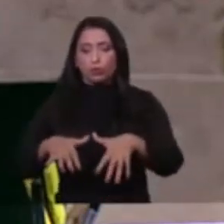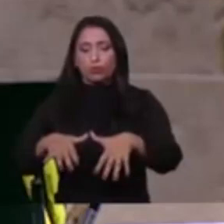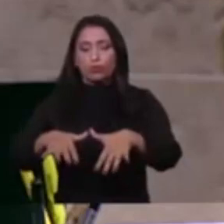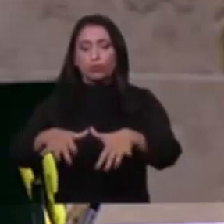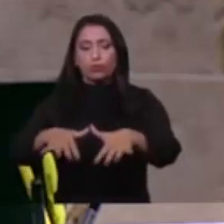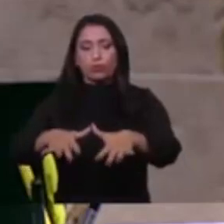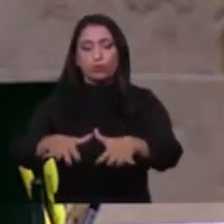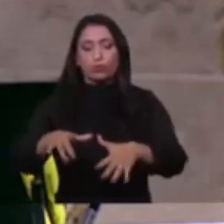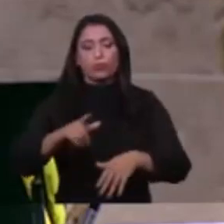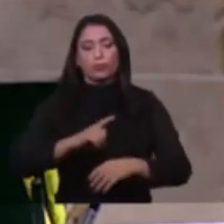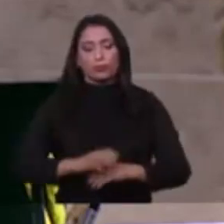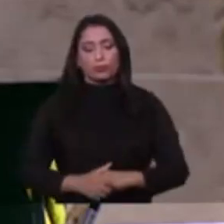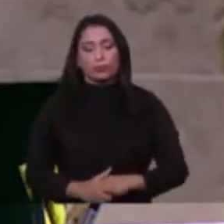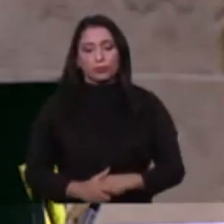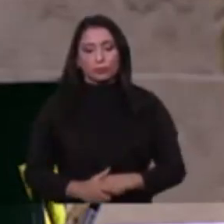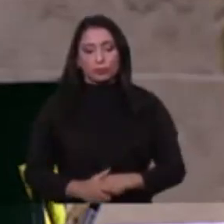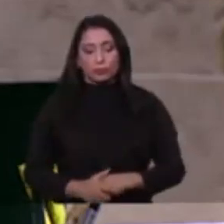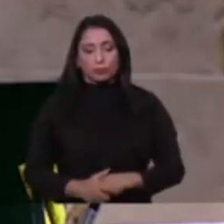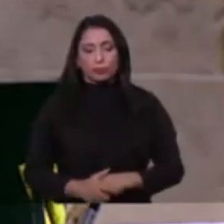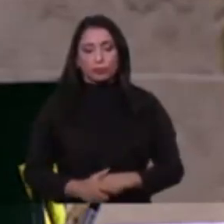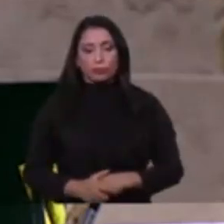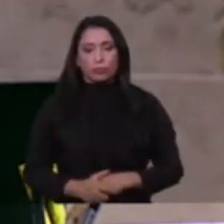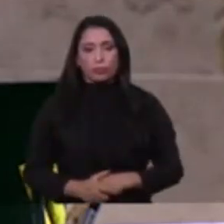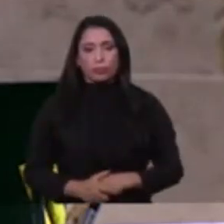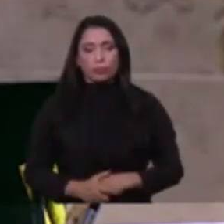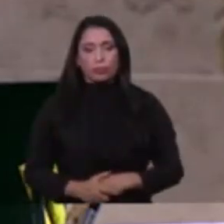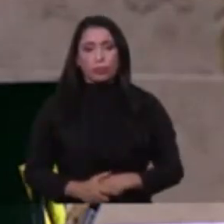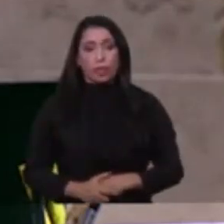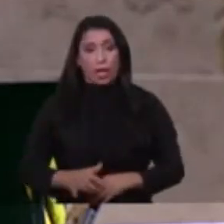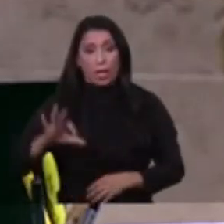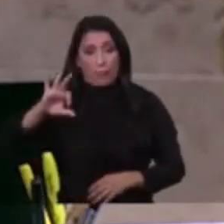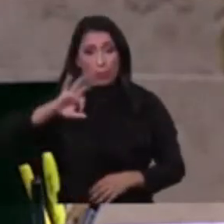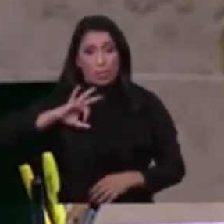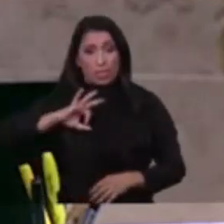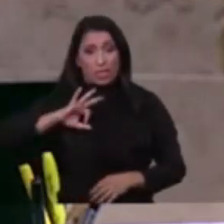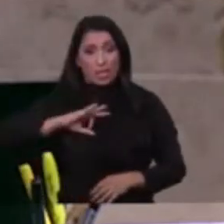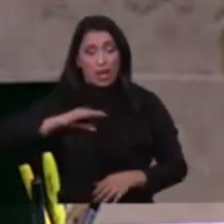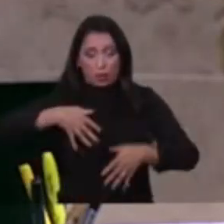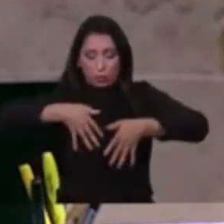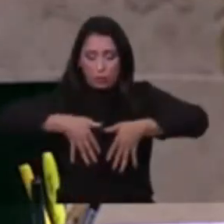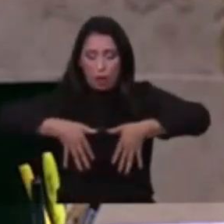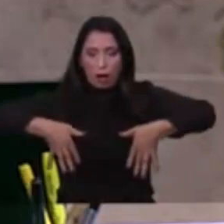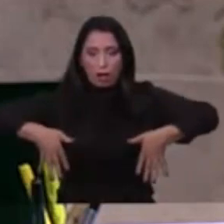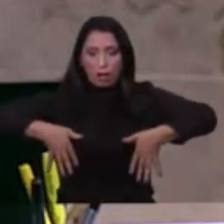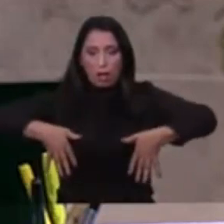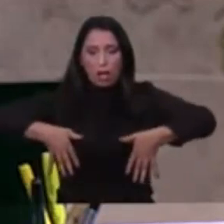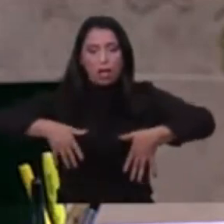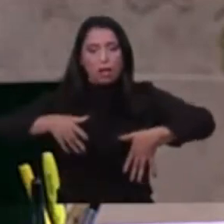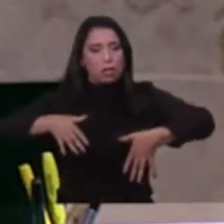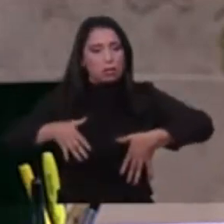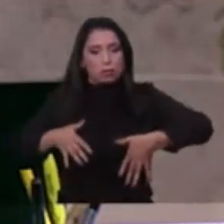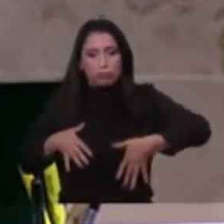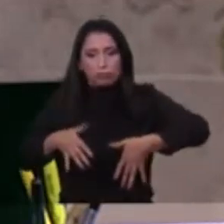revista realizadas pelo módico efetivo de policiais militares convocados para o ato.